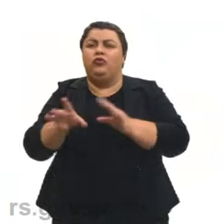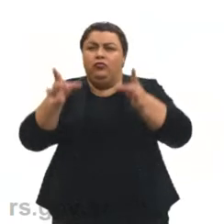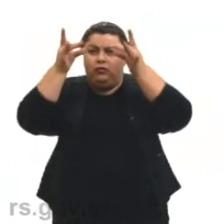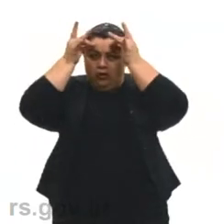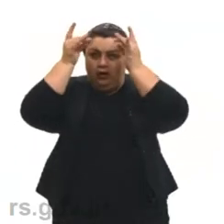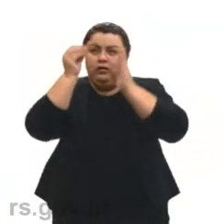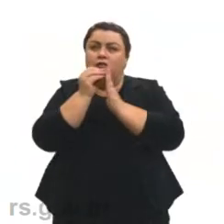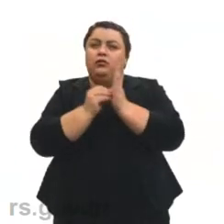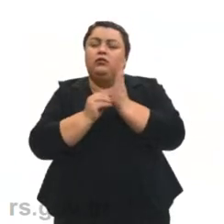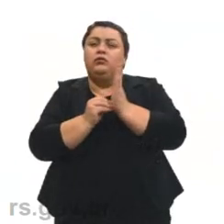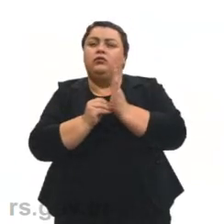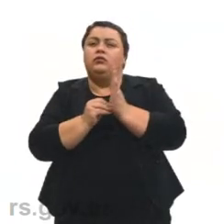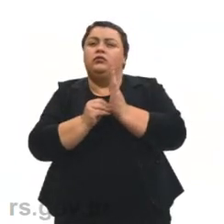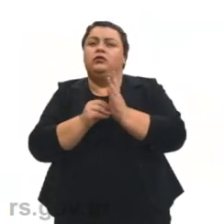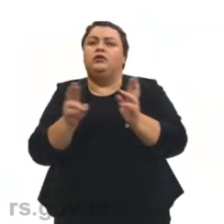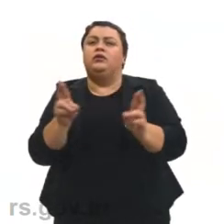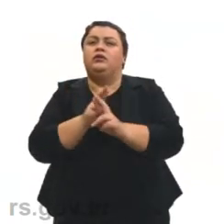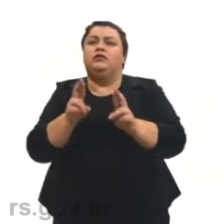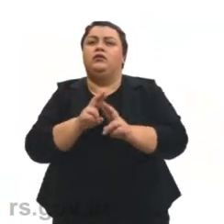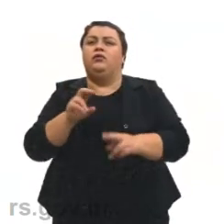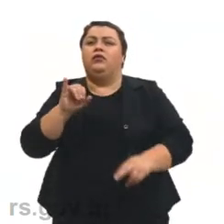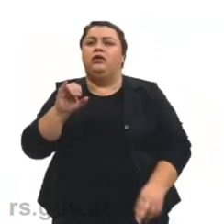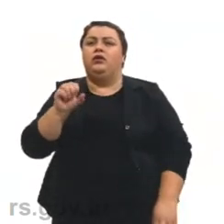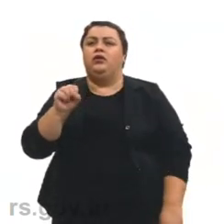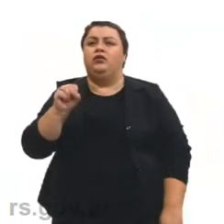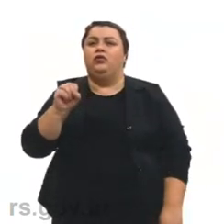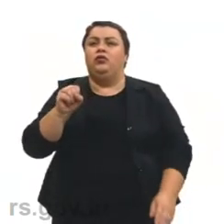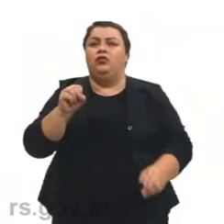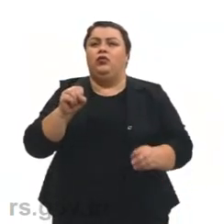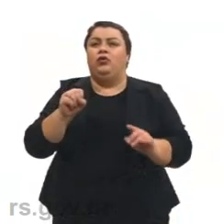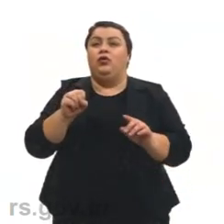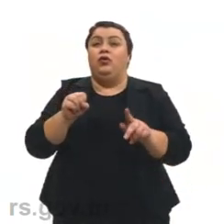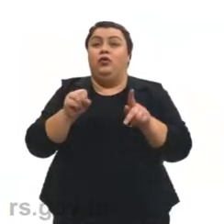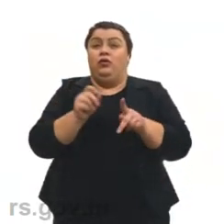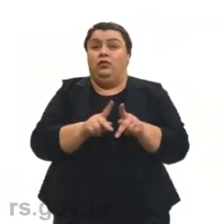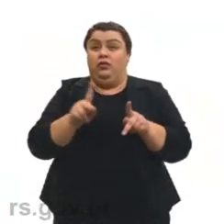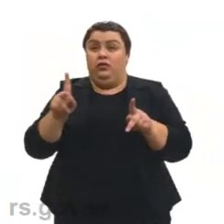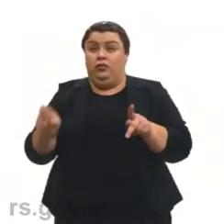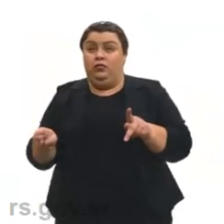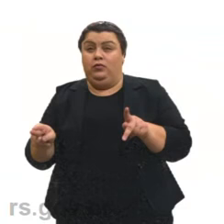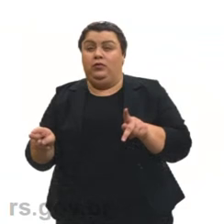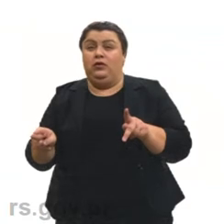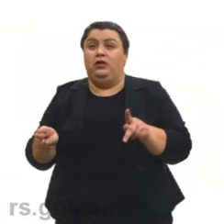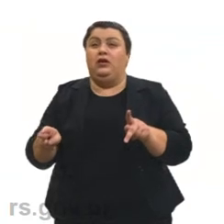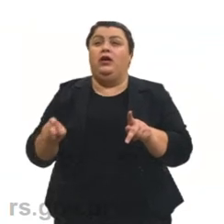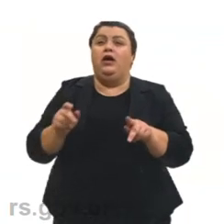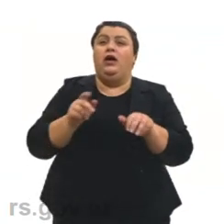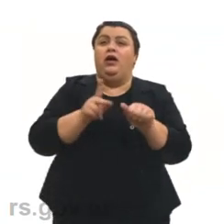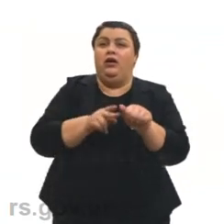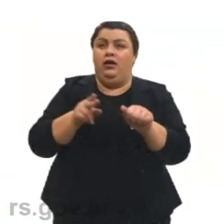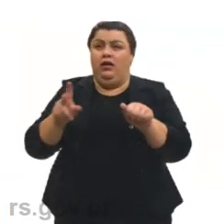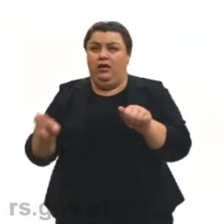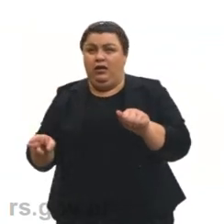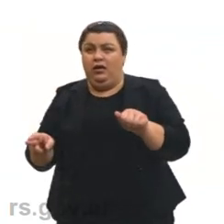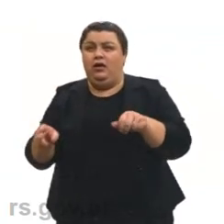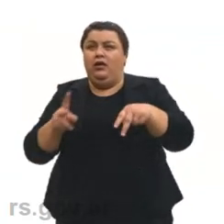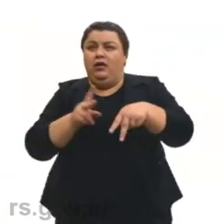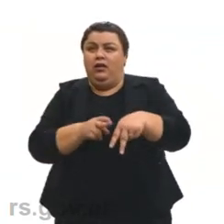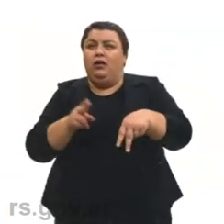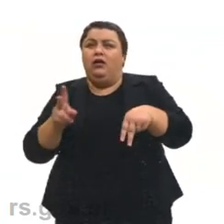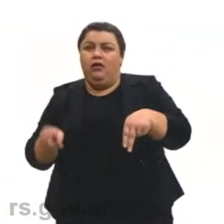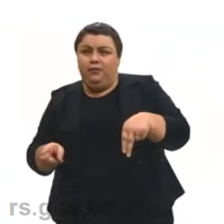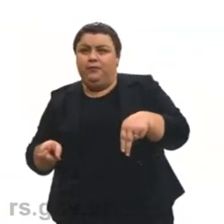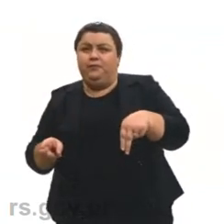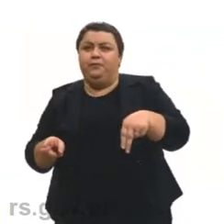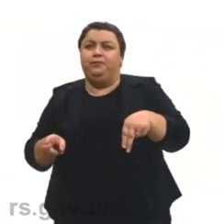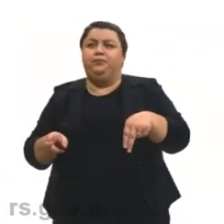em relação a isotopia isobaria e isotonia né que a questão dos isótopos isótopos isóbaros